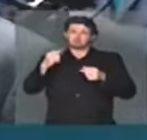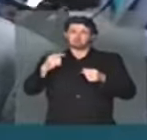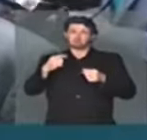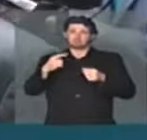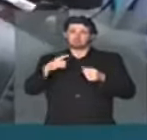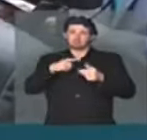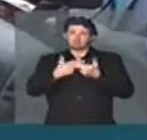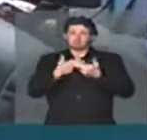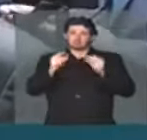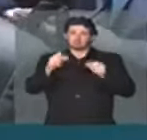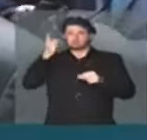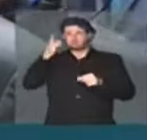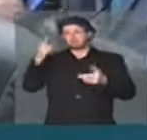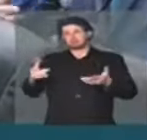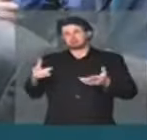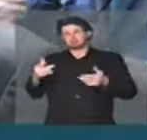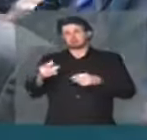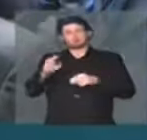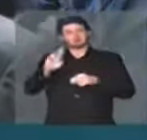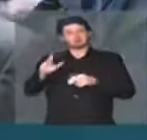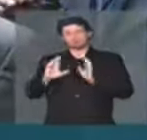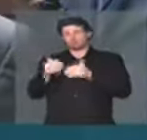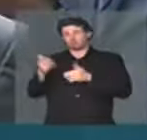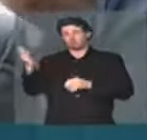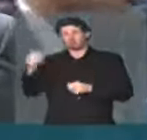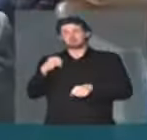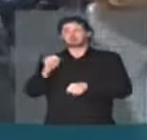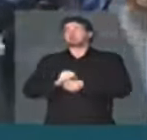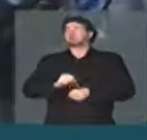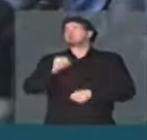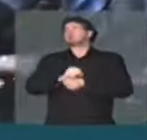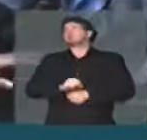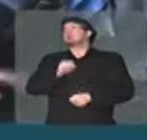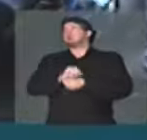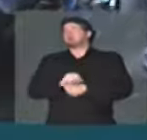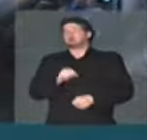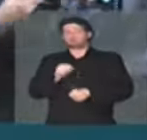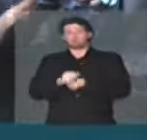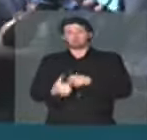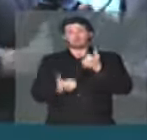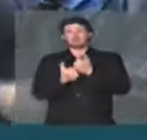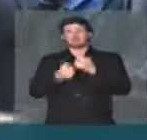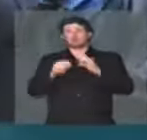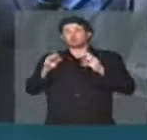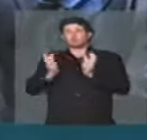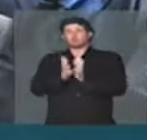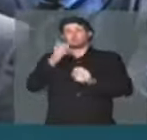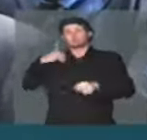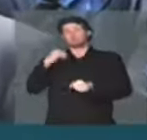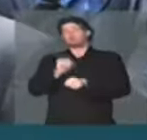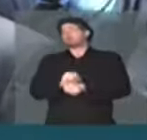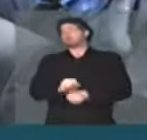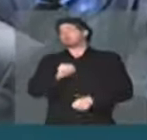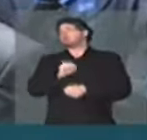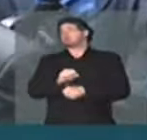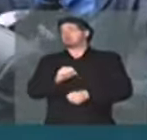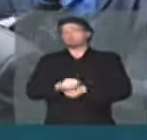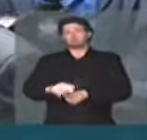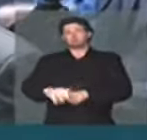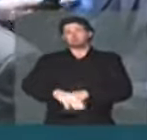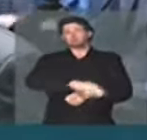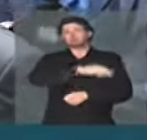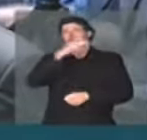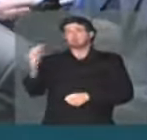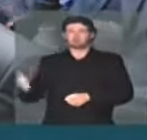consideração com relação aos deputados que não eram da comissão, que aguardaram, as assessorias de todos os partidos que ficaram aqui